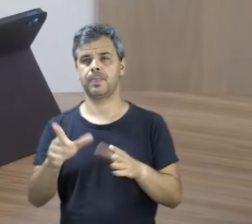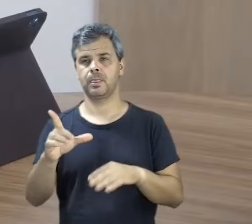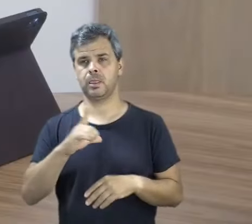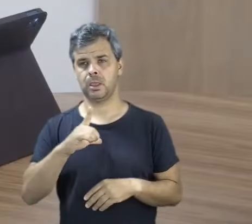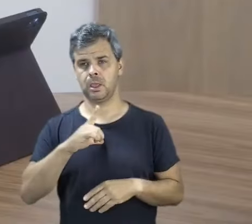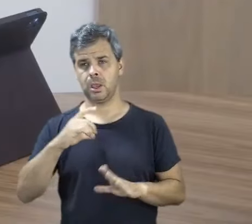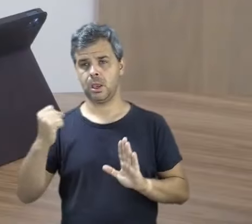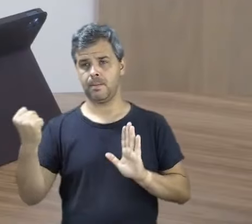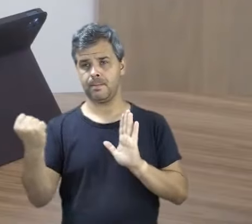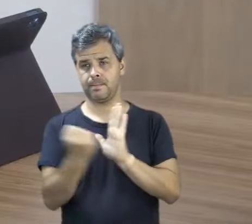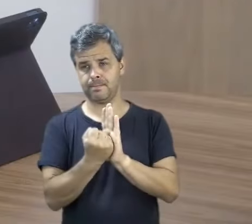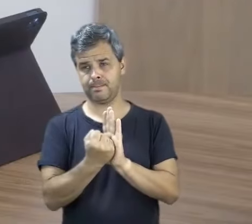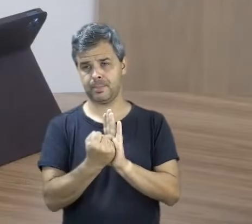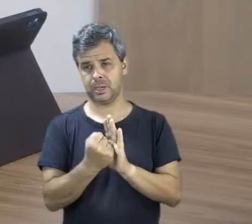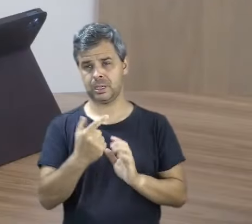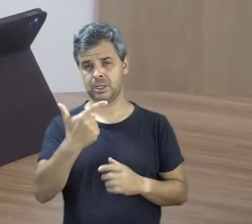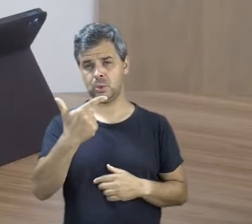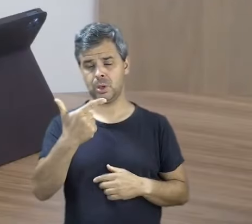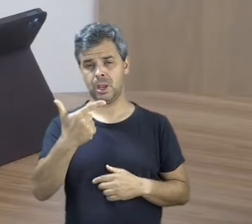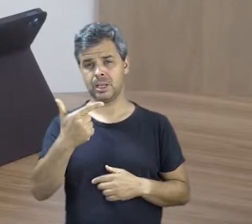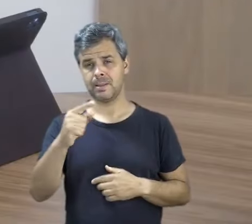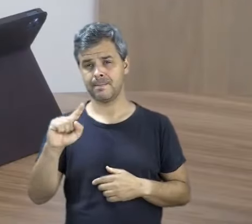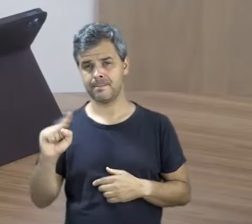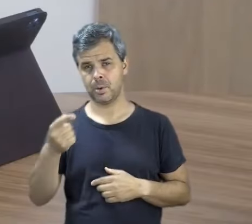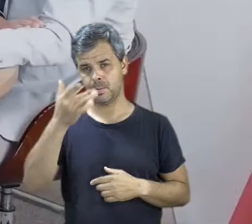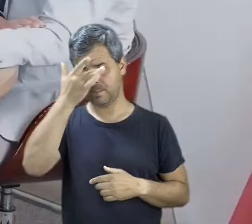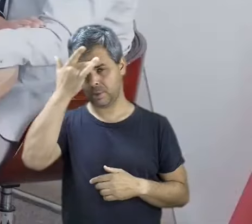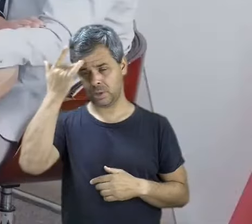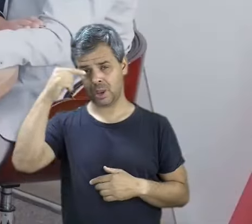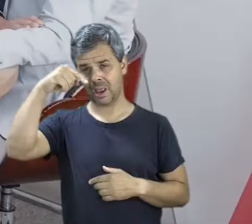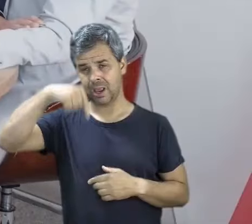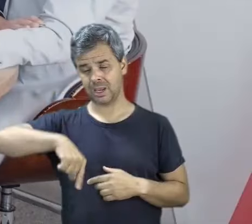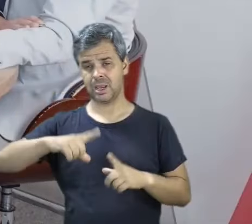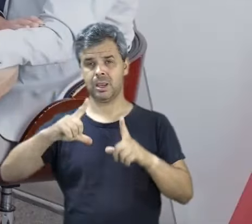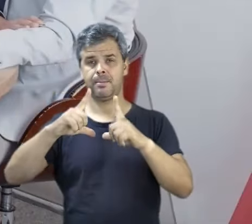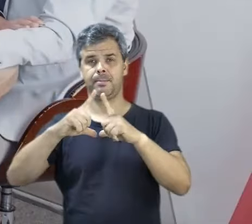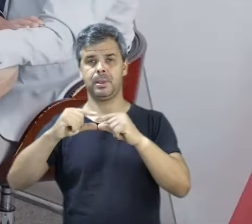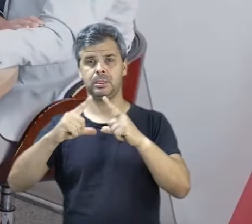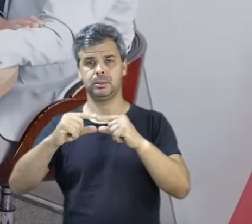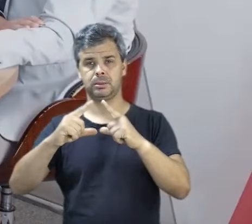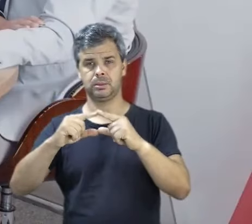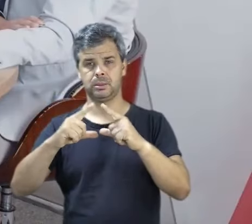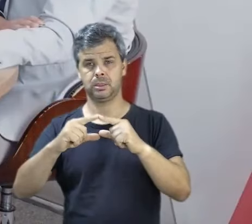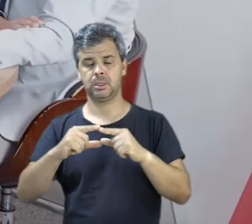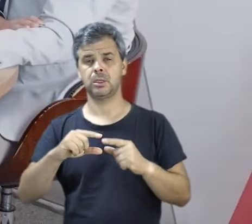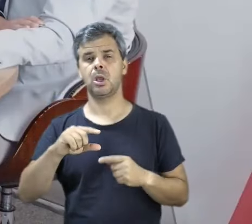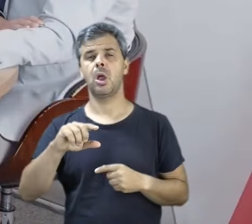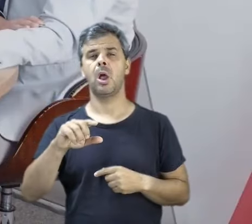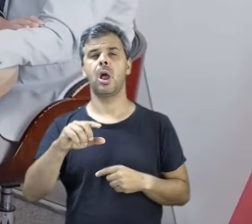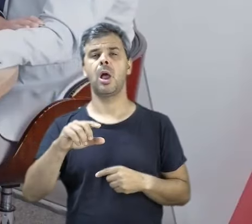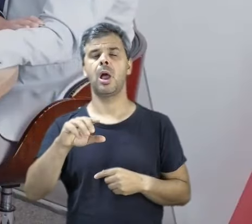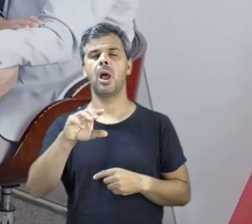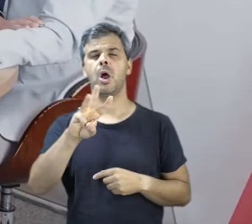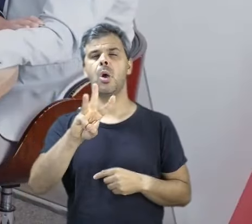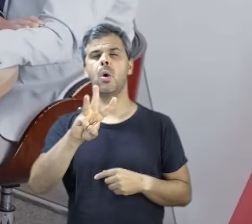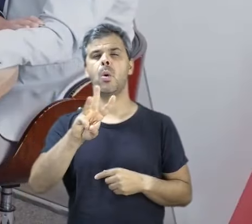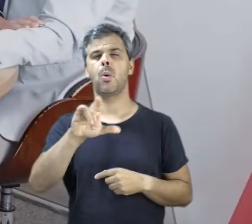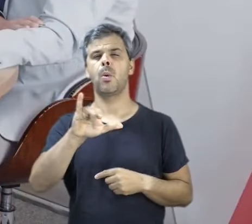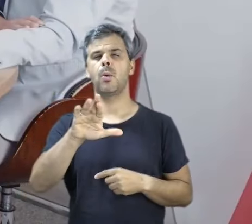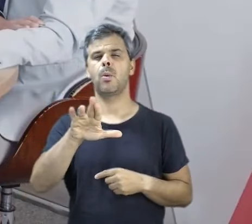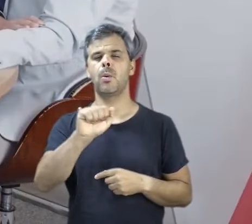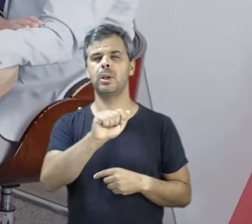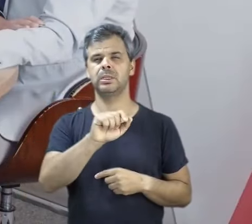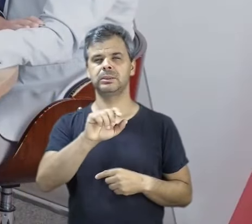um registro de mais de 2.000 pessoas. Foi aqui em Brasília, né? Foi aqui em Brasília, no Ulisses Guimarães, começando ali no